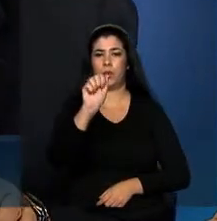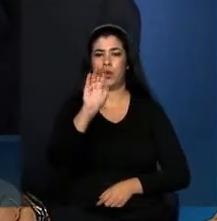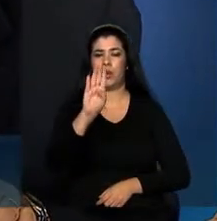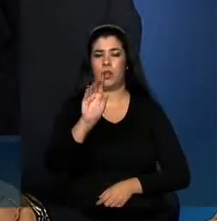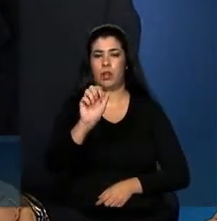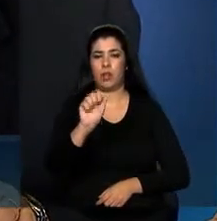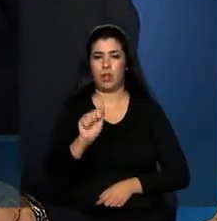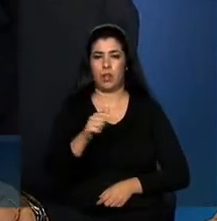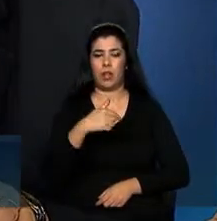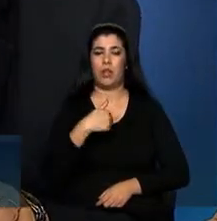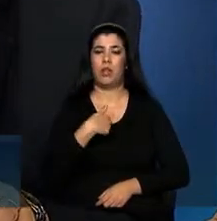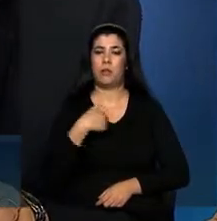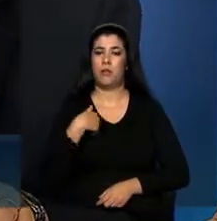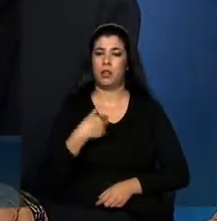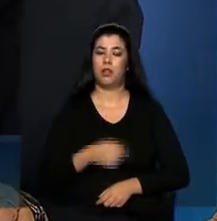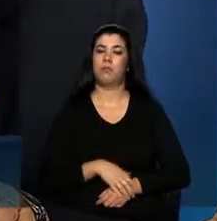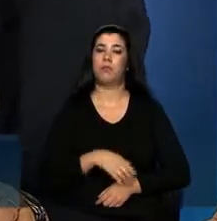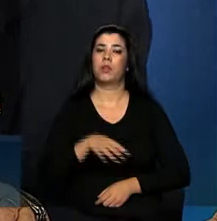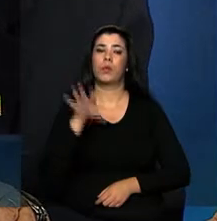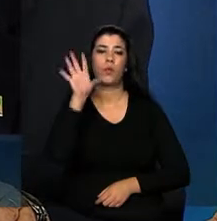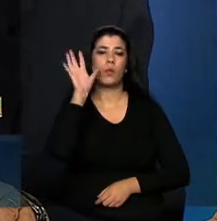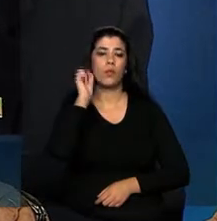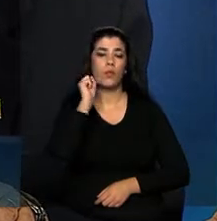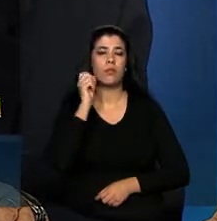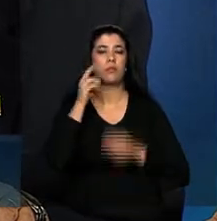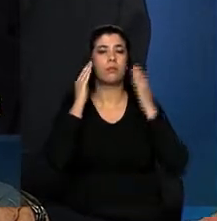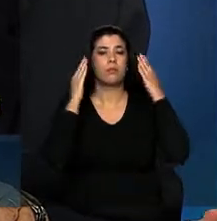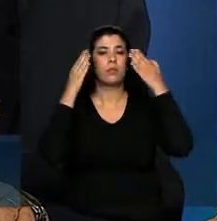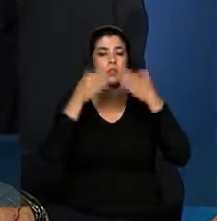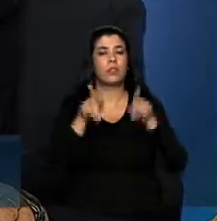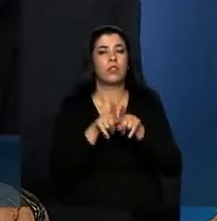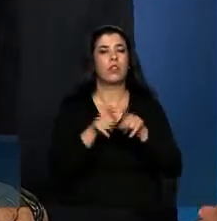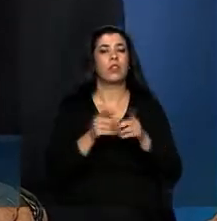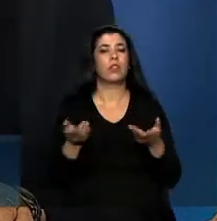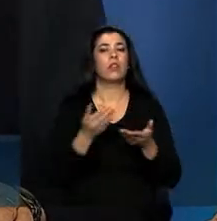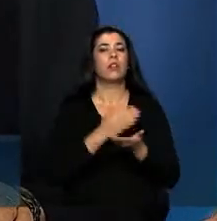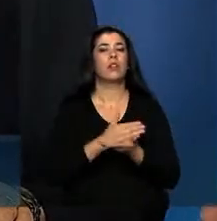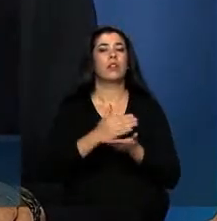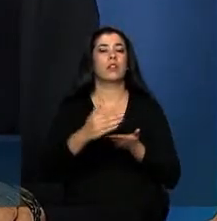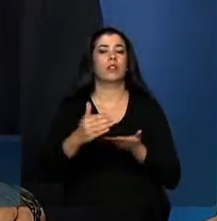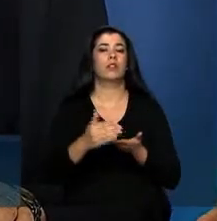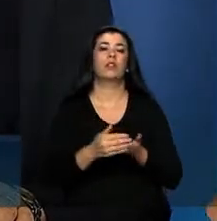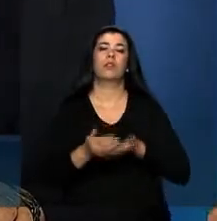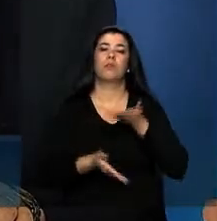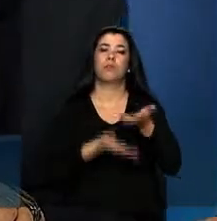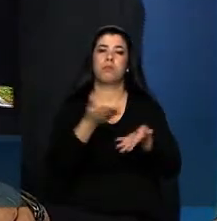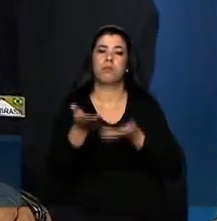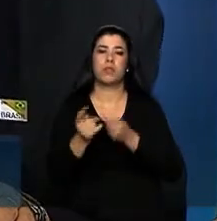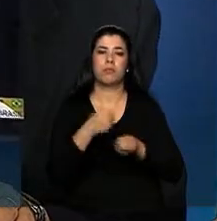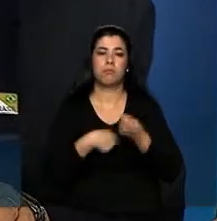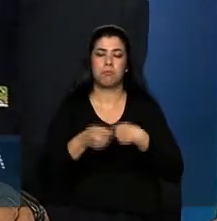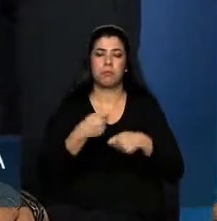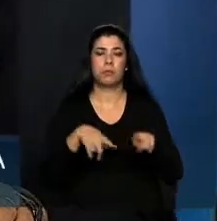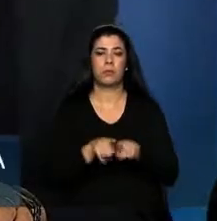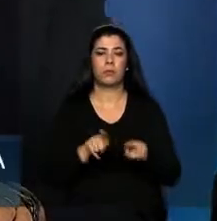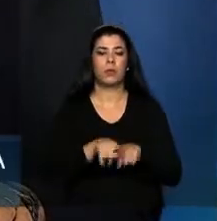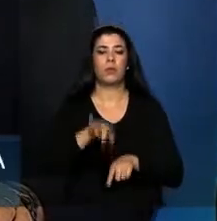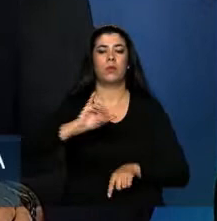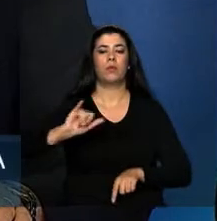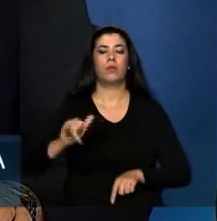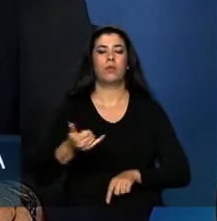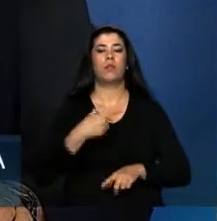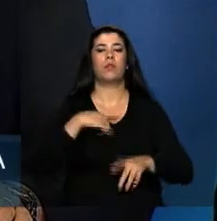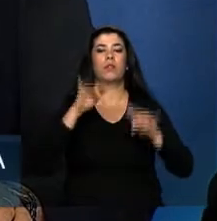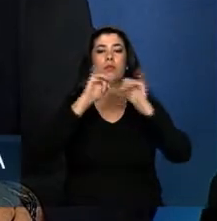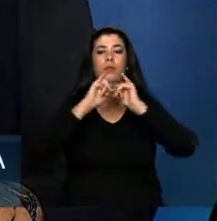nos ouviu com muita atenção, e nós, então, vamos querer abrir um processo de negociação. E aí eu aproveito um gancho para um